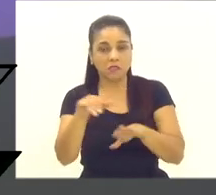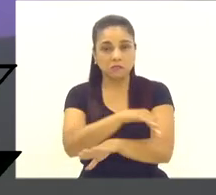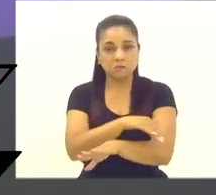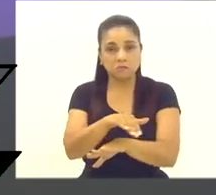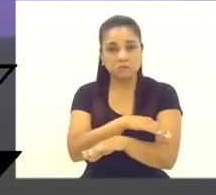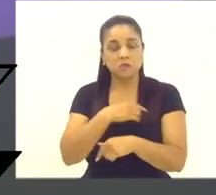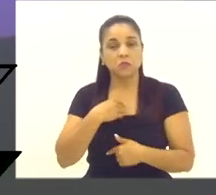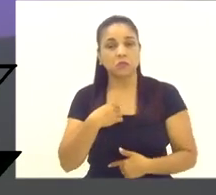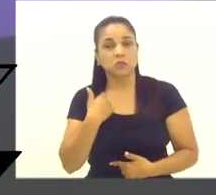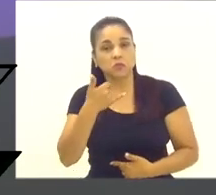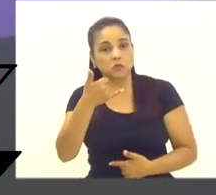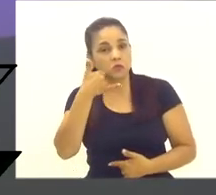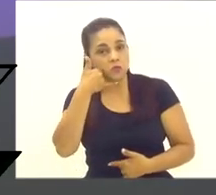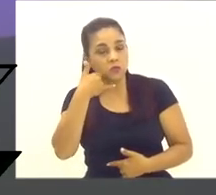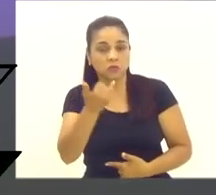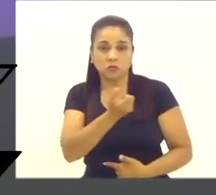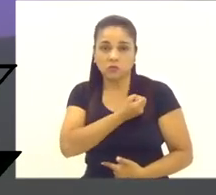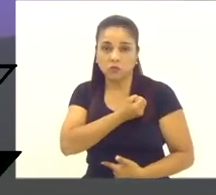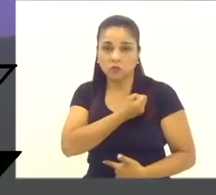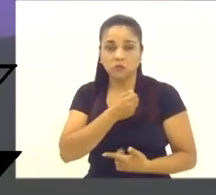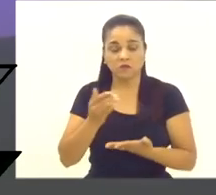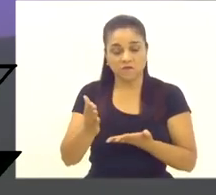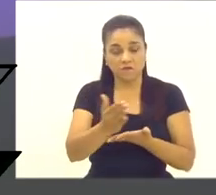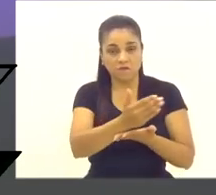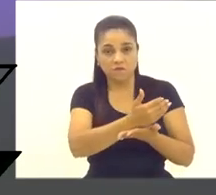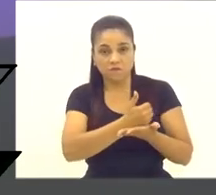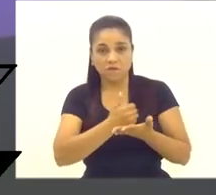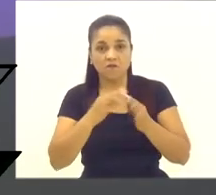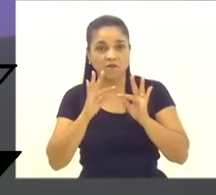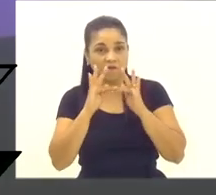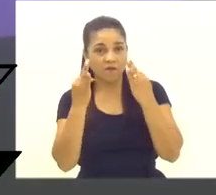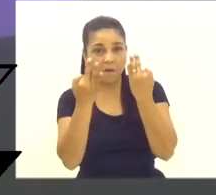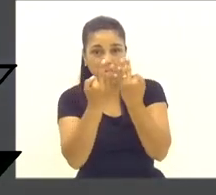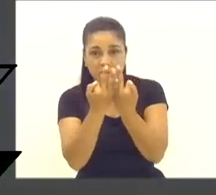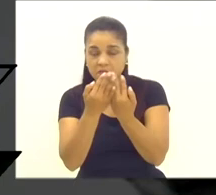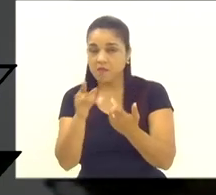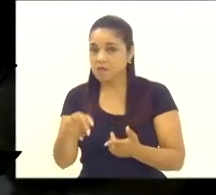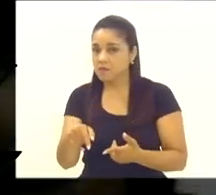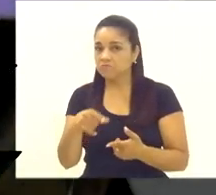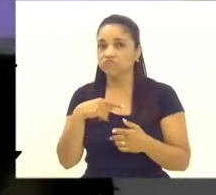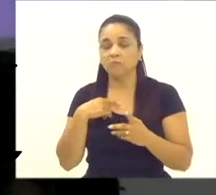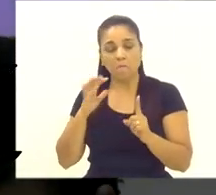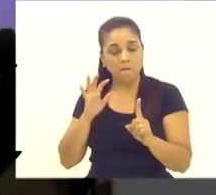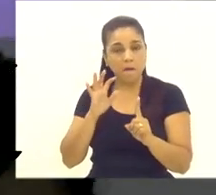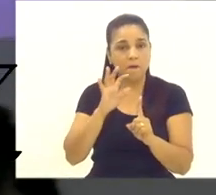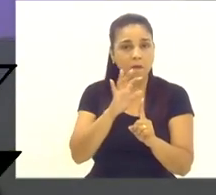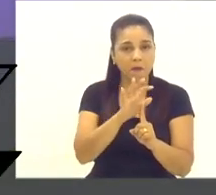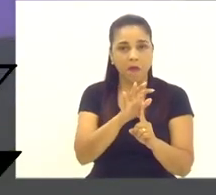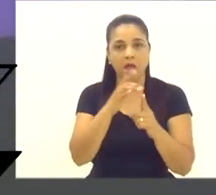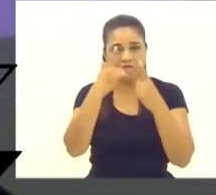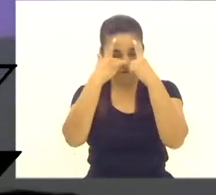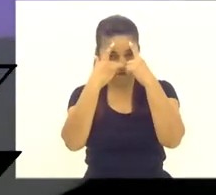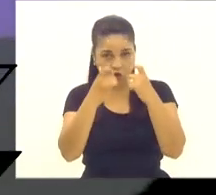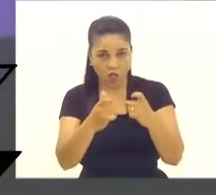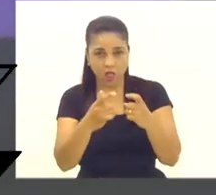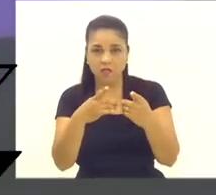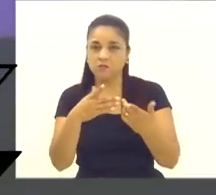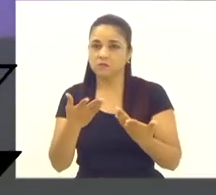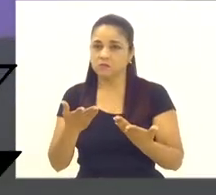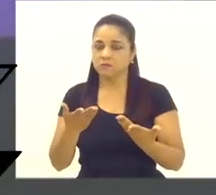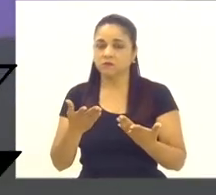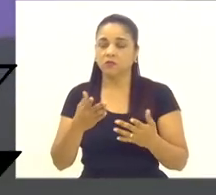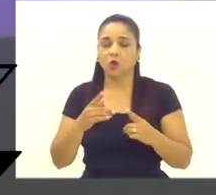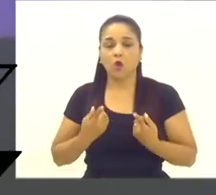é dados de familiares fomentando ataques muitas vezes fomentando atos de violência